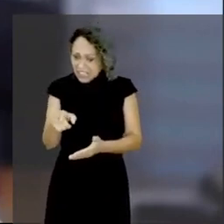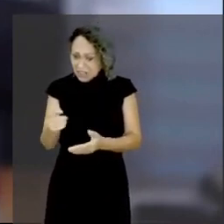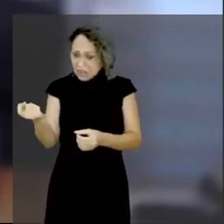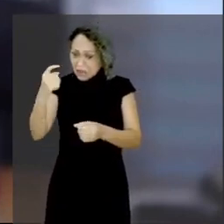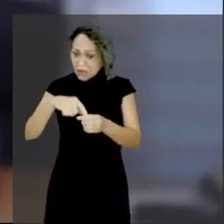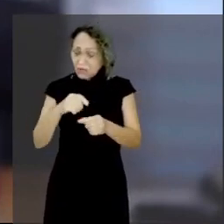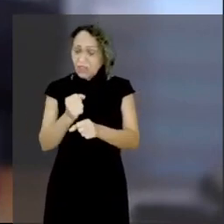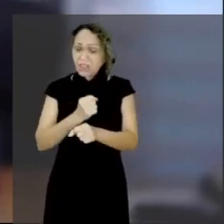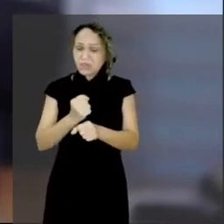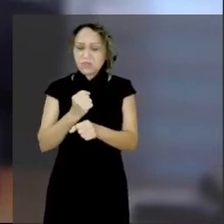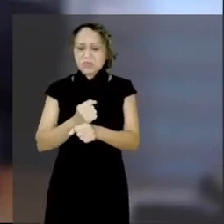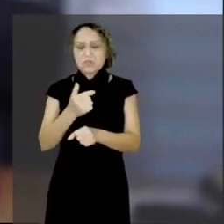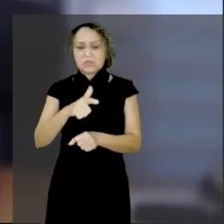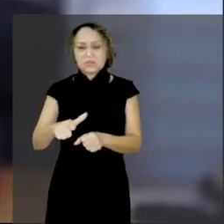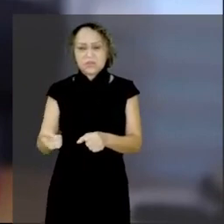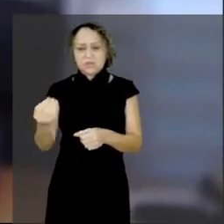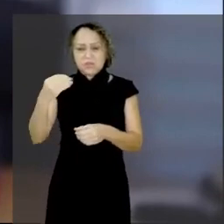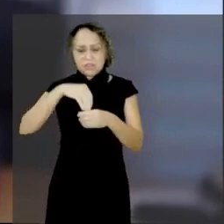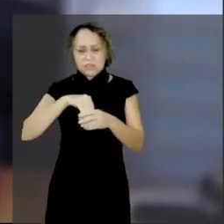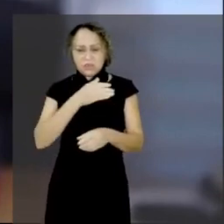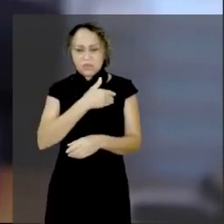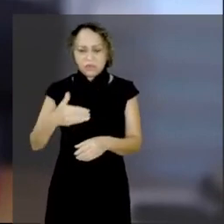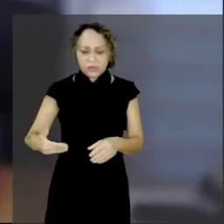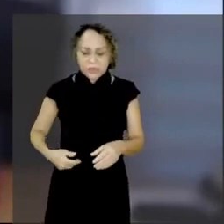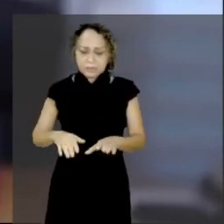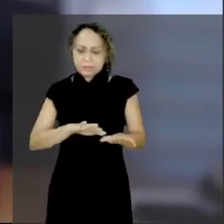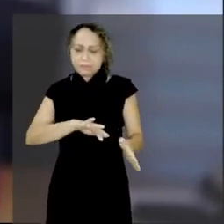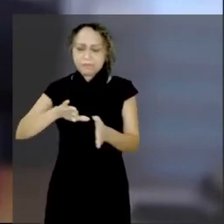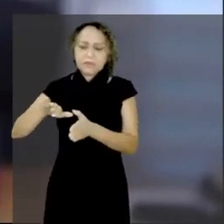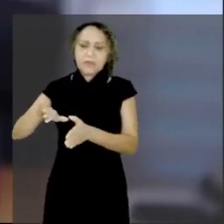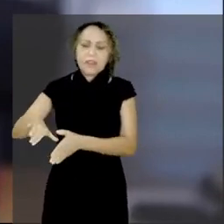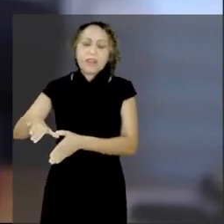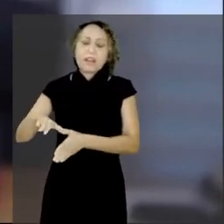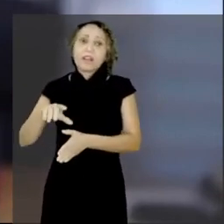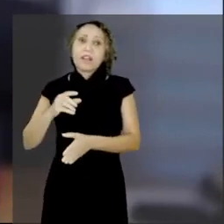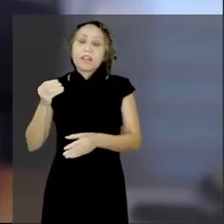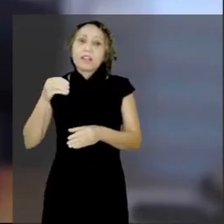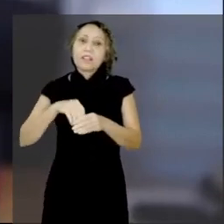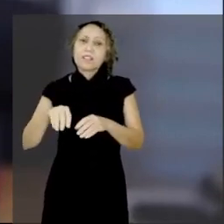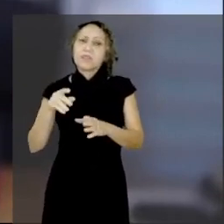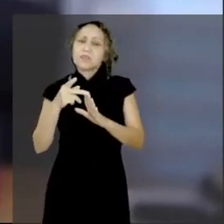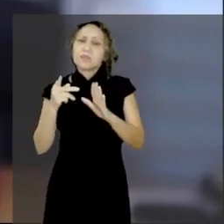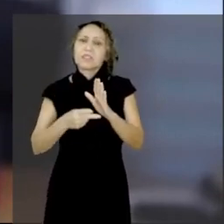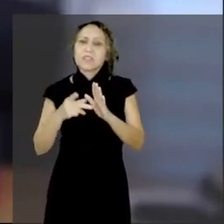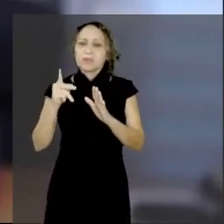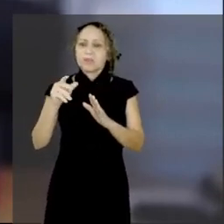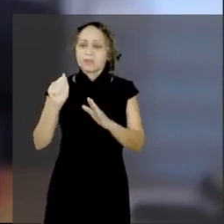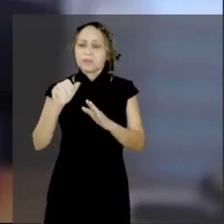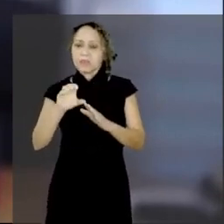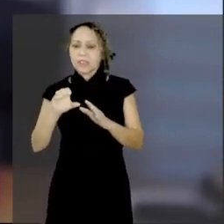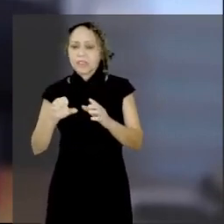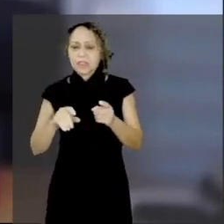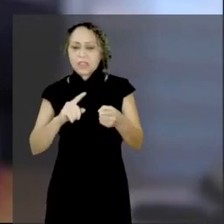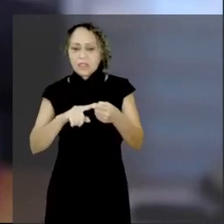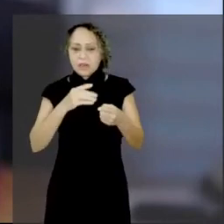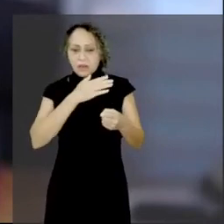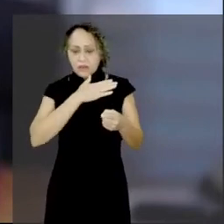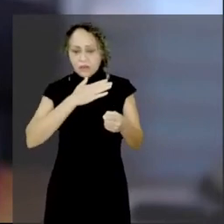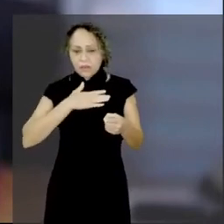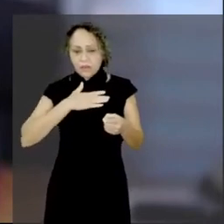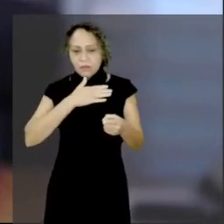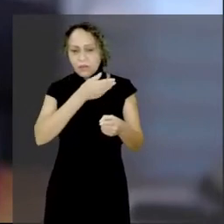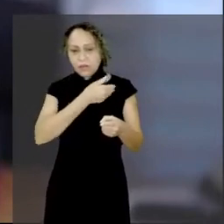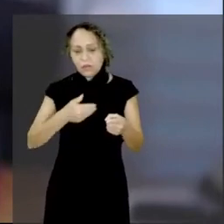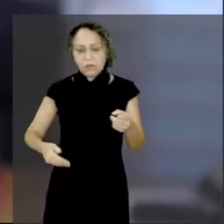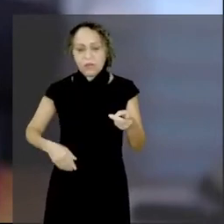Ou seja, o dado concreto é que a história é a prova de que poucas vezes